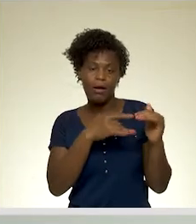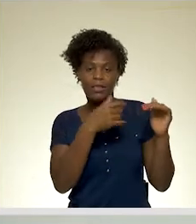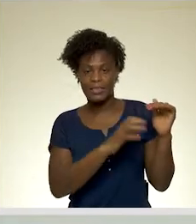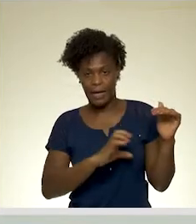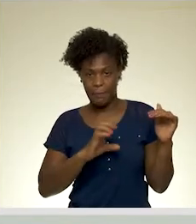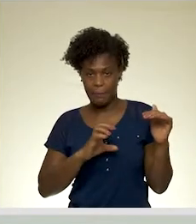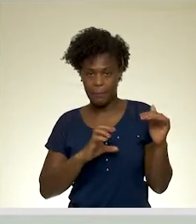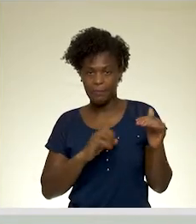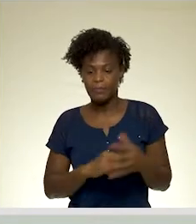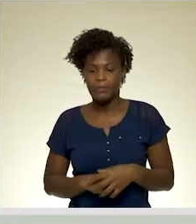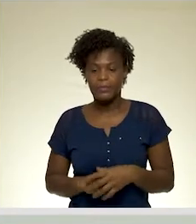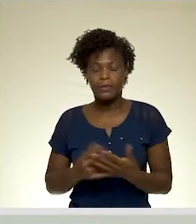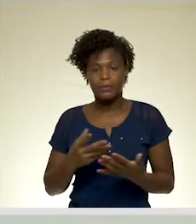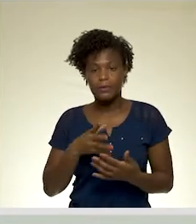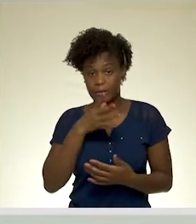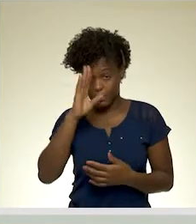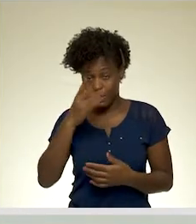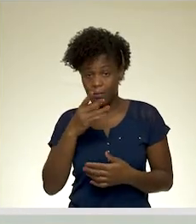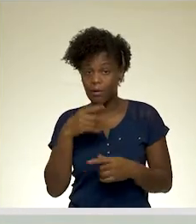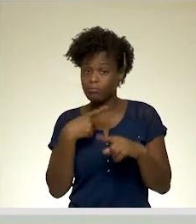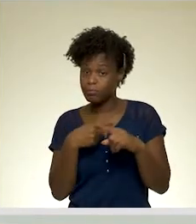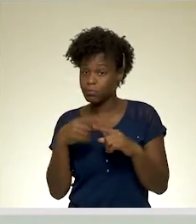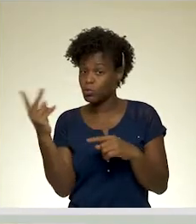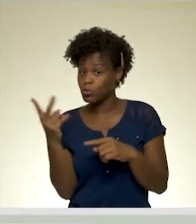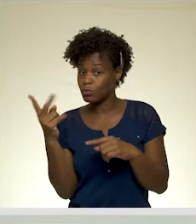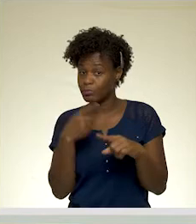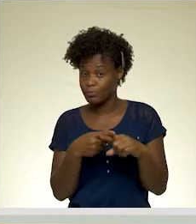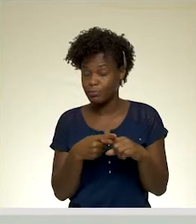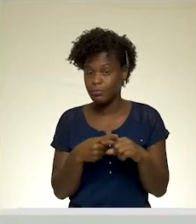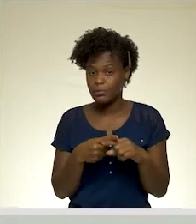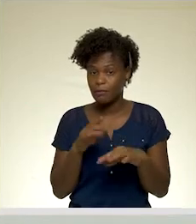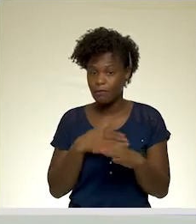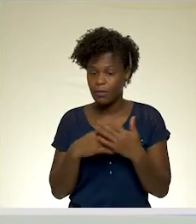C. Pela definição, sabe, o produto entre elas,